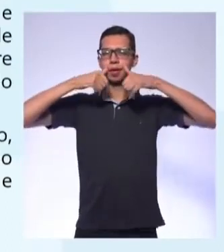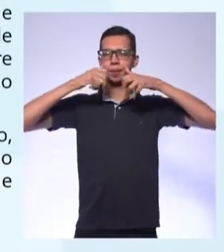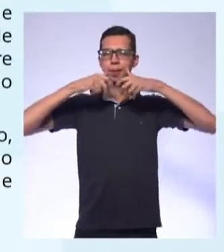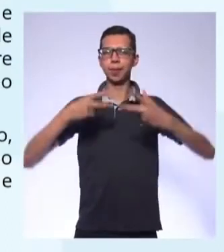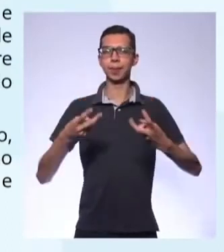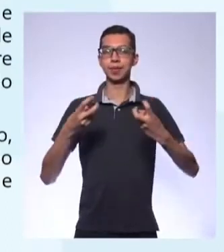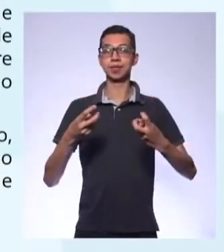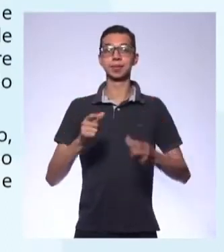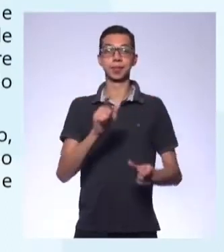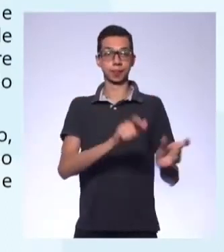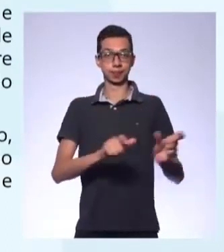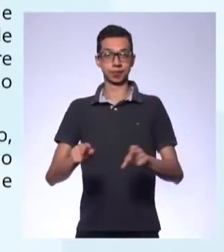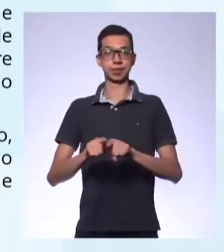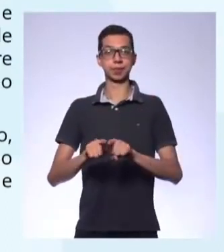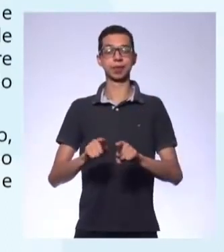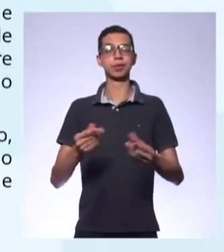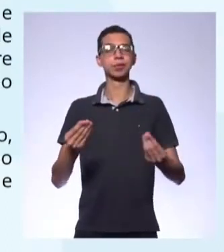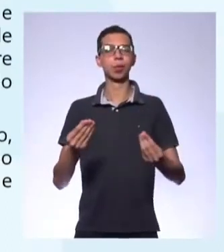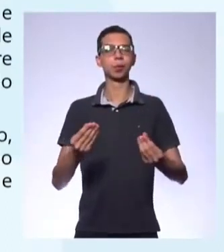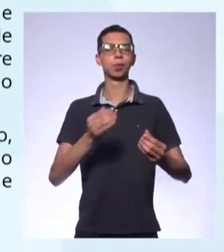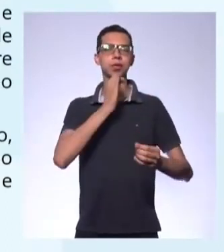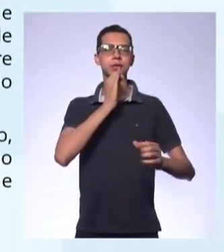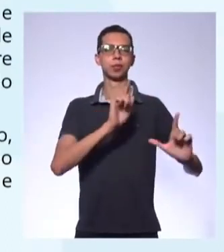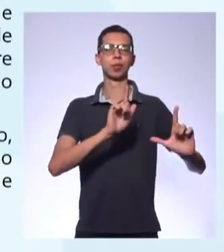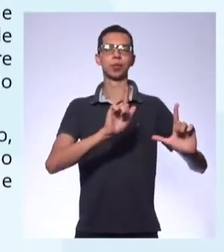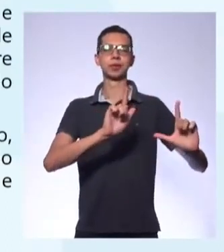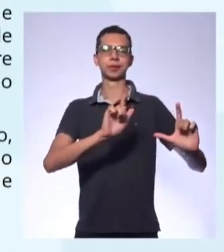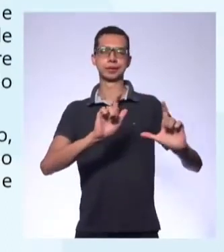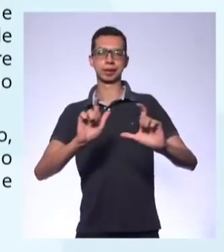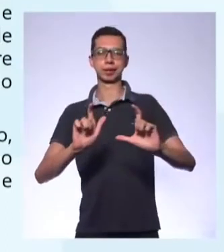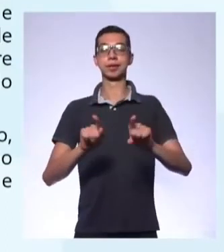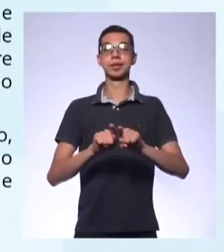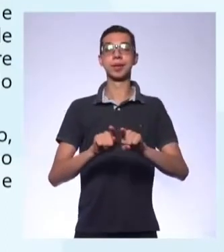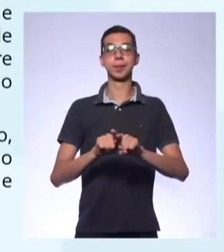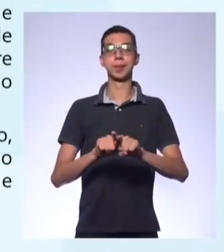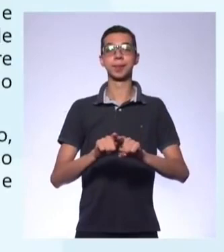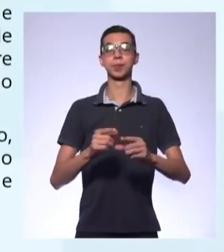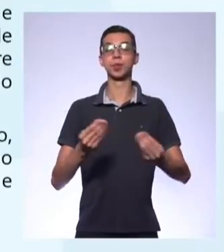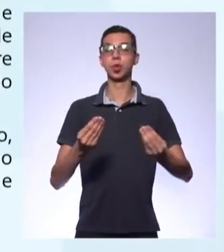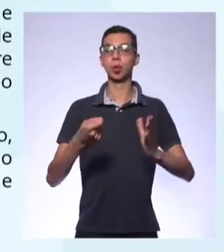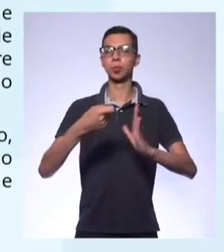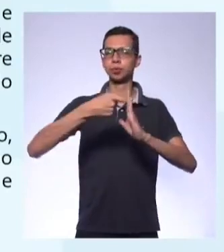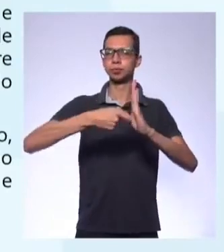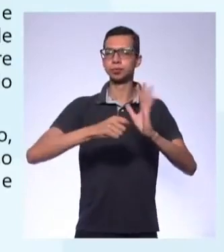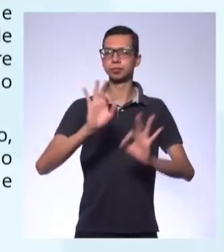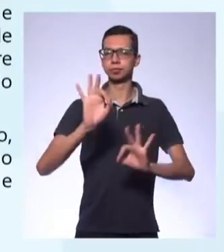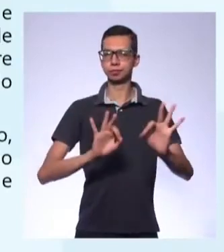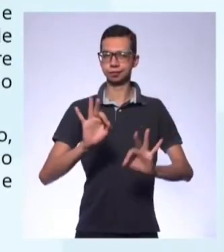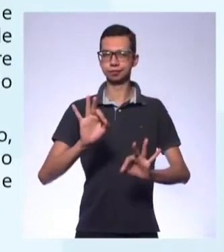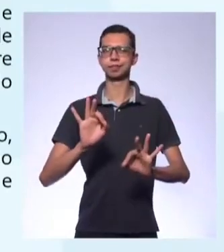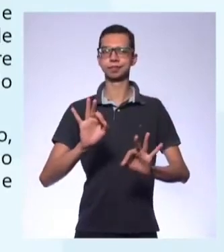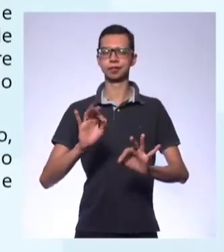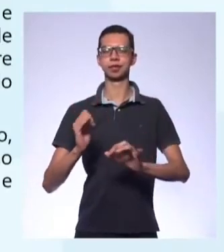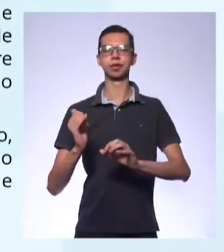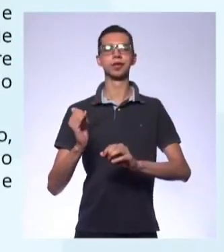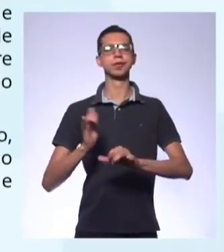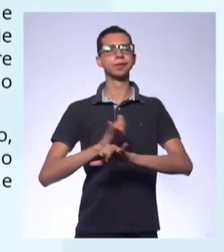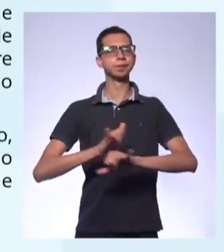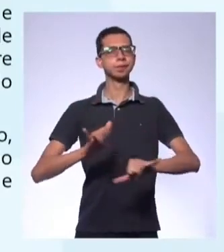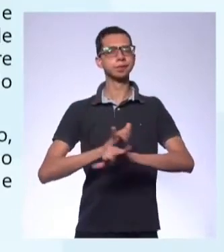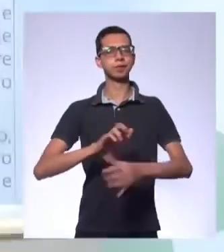fala, indicações cênicas e organização do texto, enredo, conflitos, ideias principais, pontos de vista